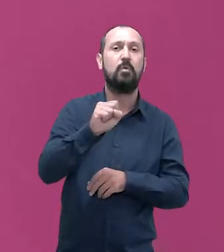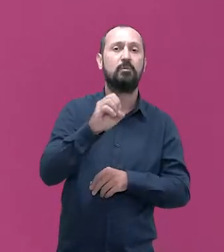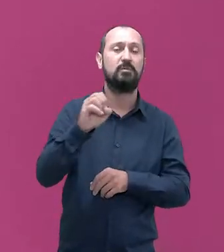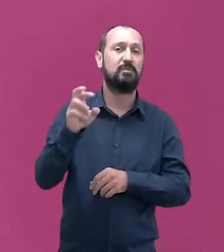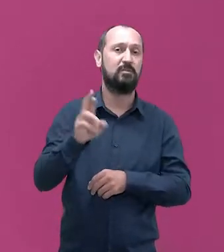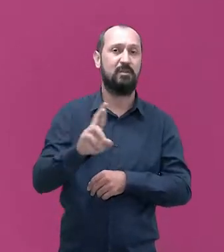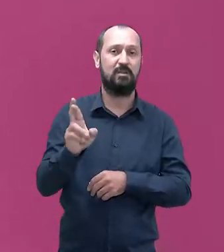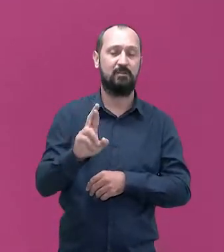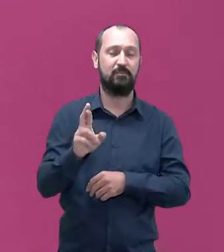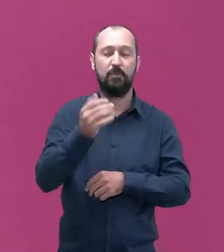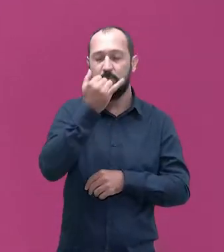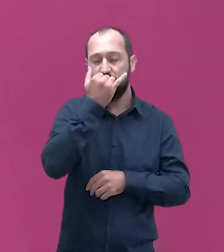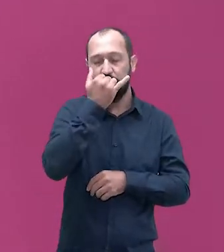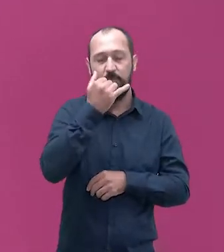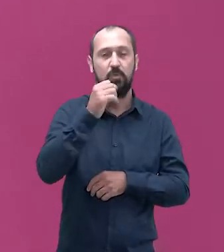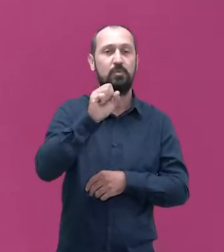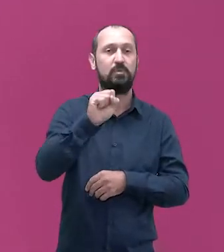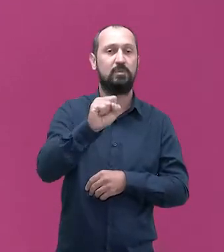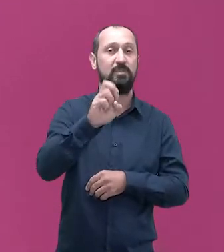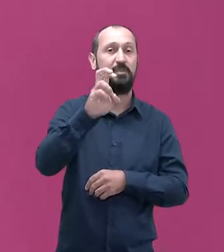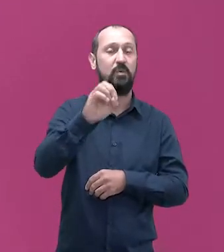custa R$850